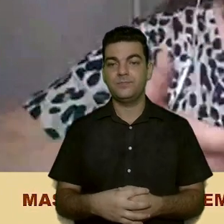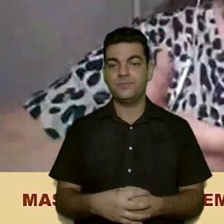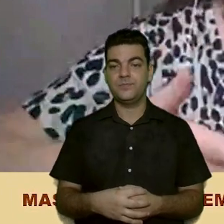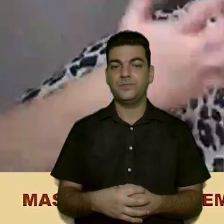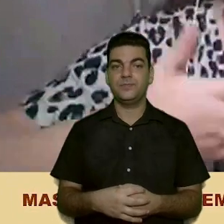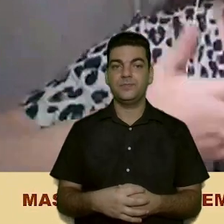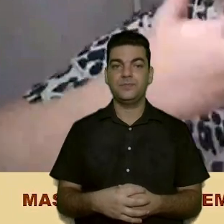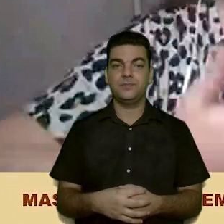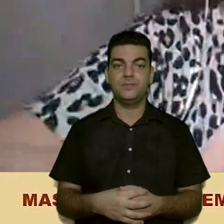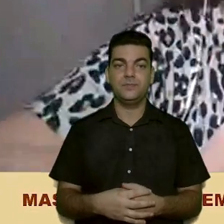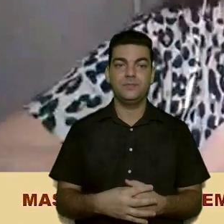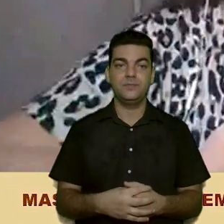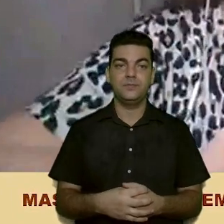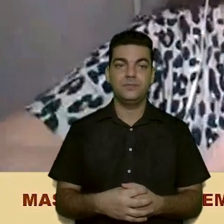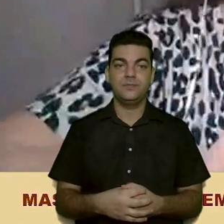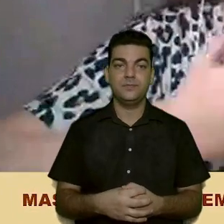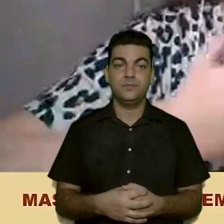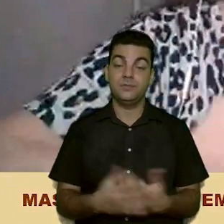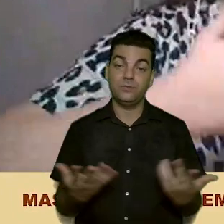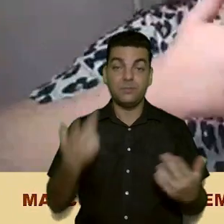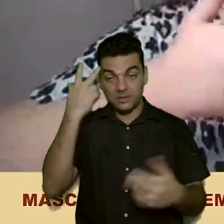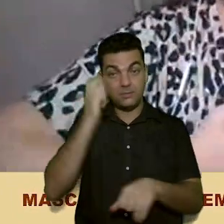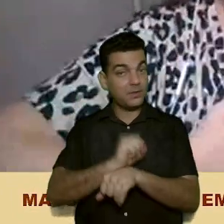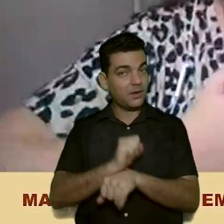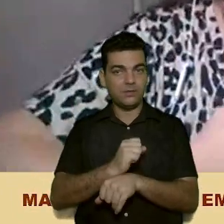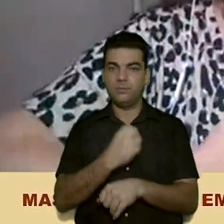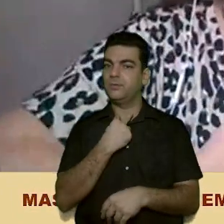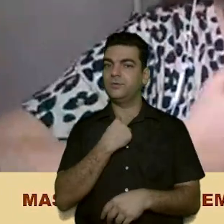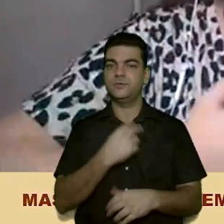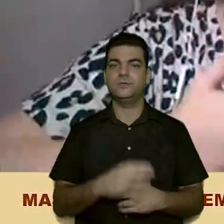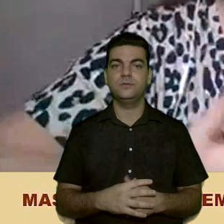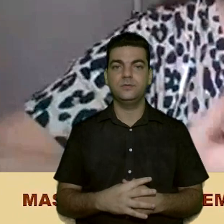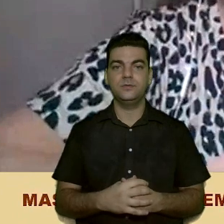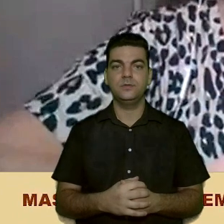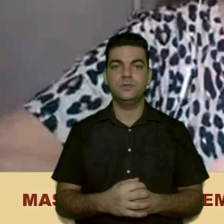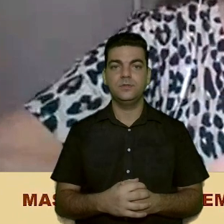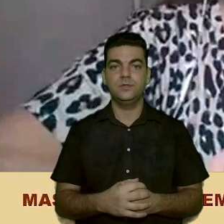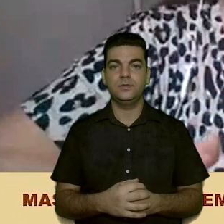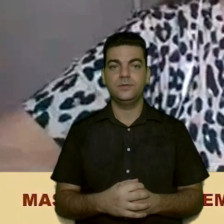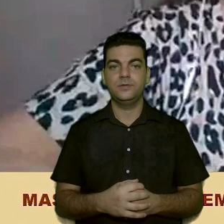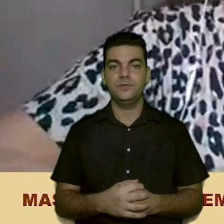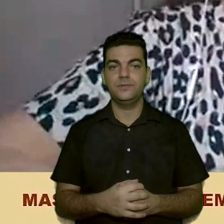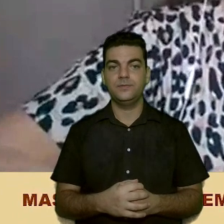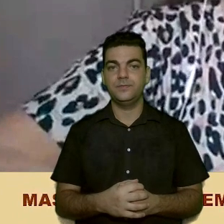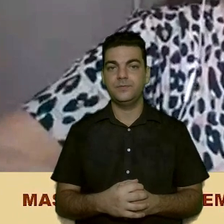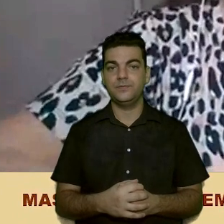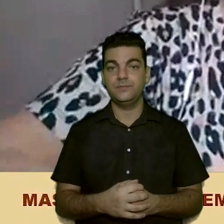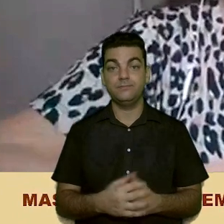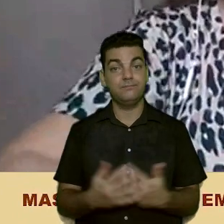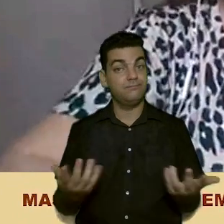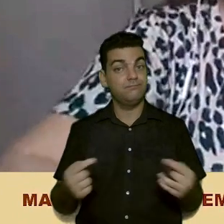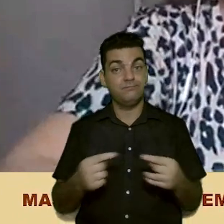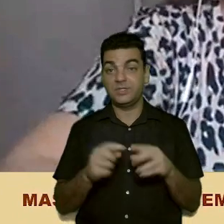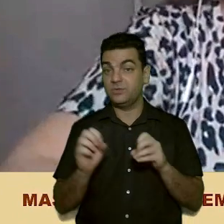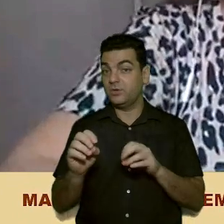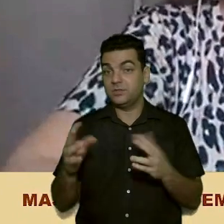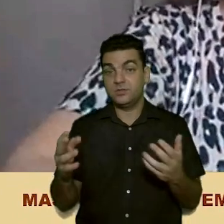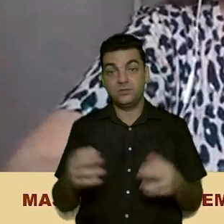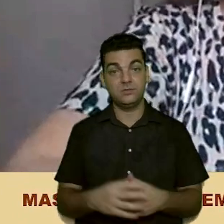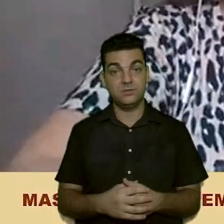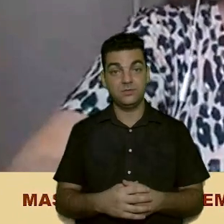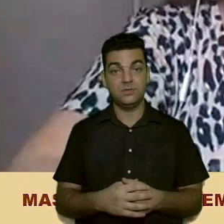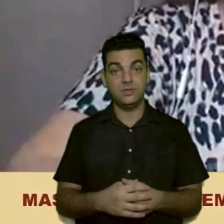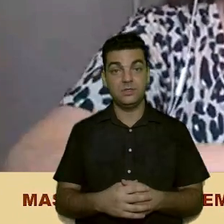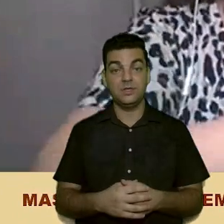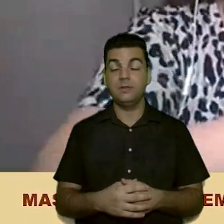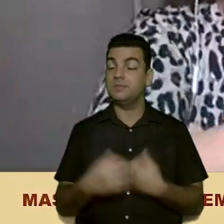e rápido, e tem que ser rápido, gente. Quem sofre tem urgência. A gente não pode mais esperar.